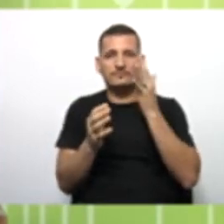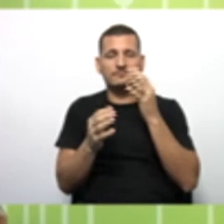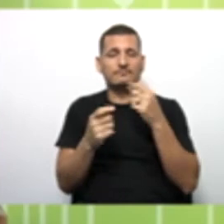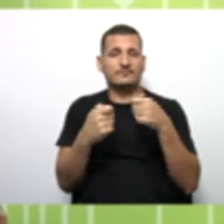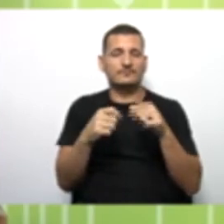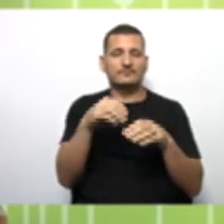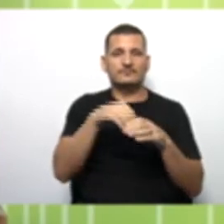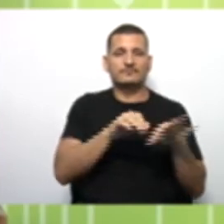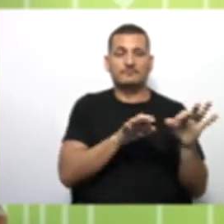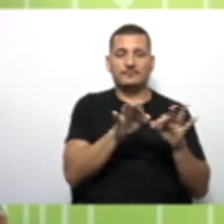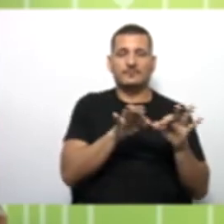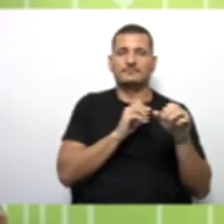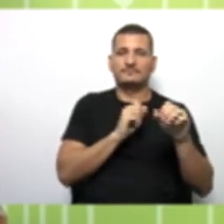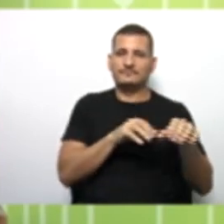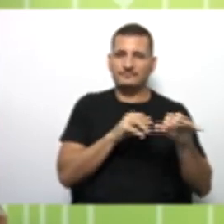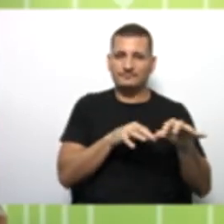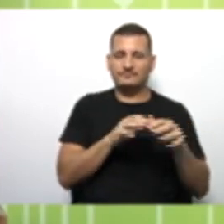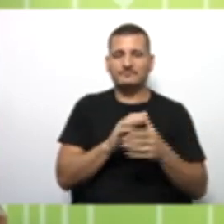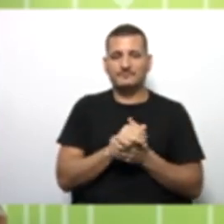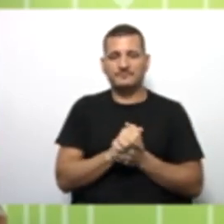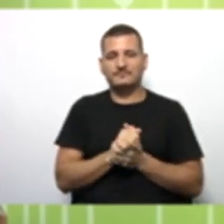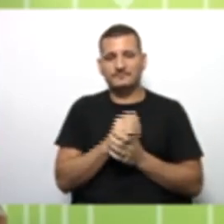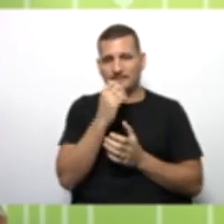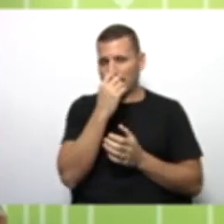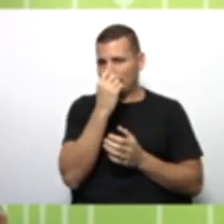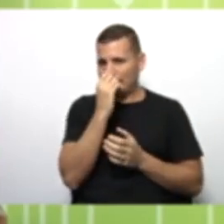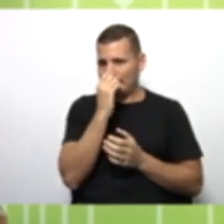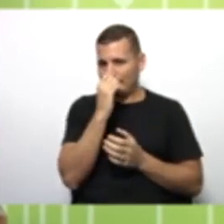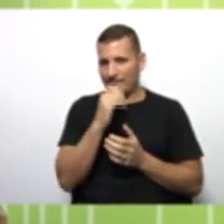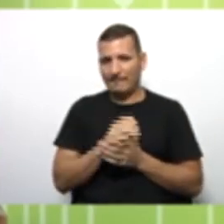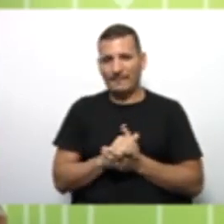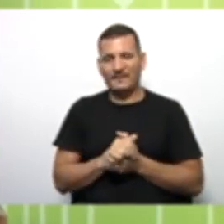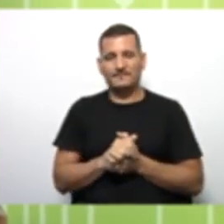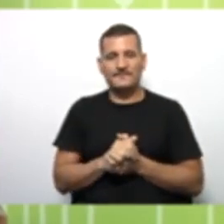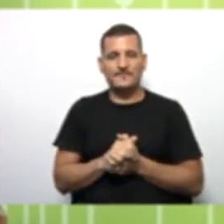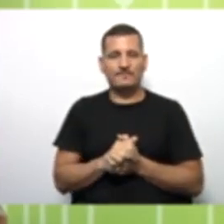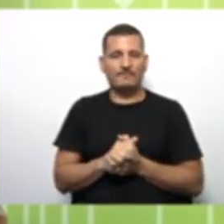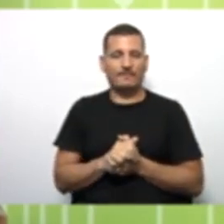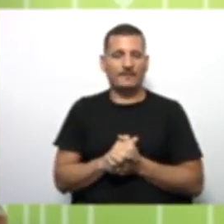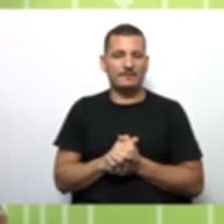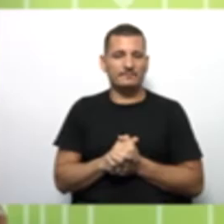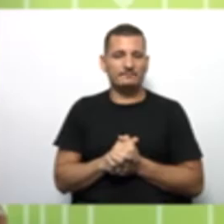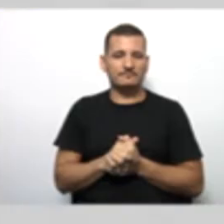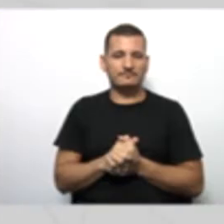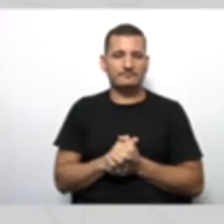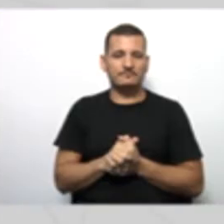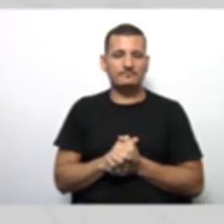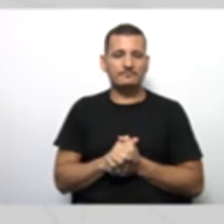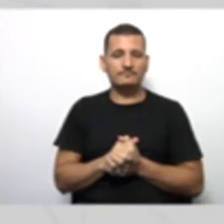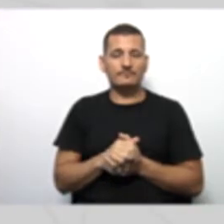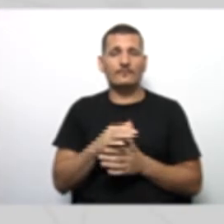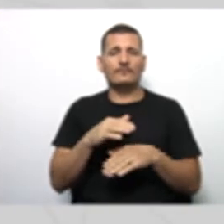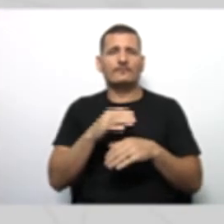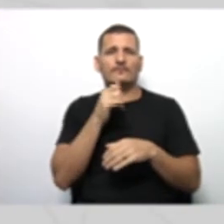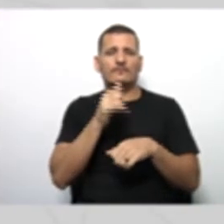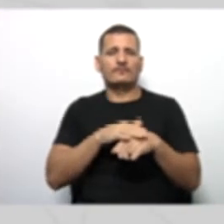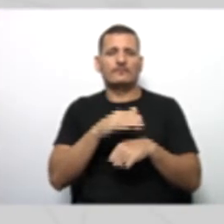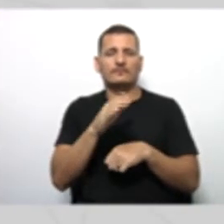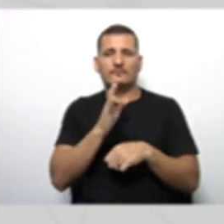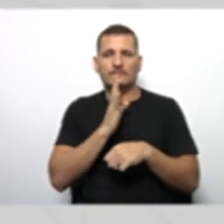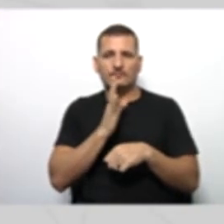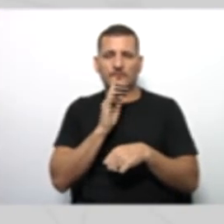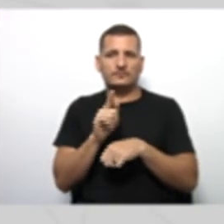atividades. E continue assim, tá, gente? Hoje o tempo ficou um pouco apertado, mas isso aí acontece. Questão do planejamento, não é isso, professor? A gente